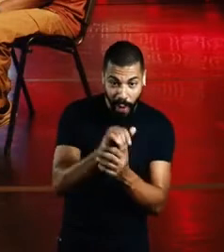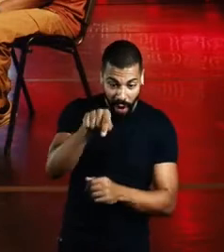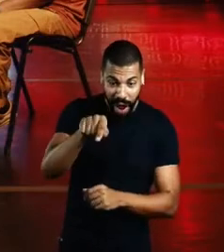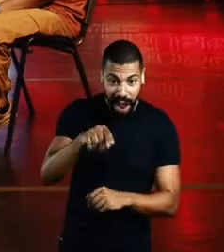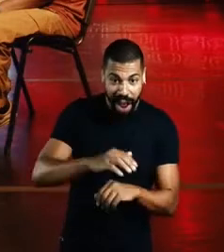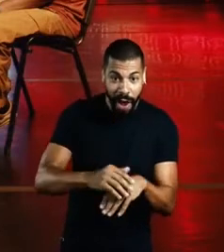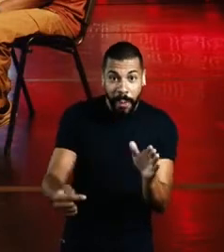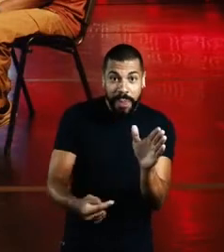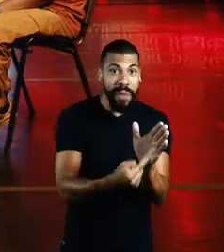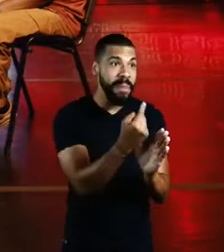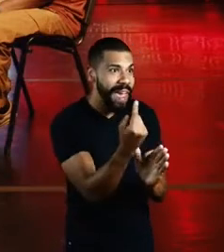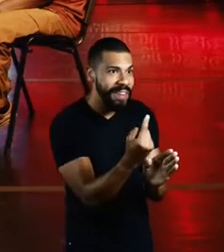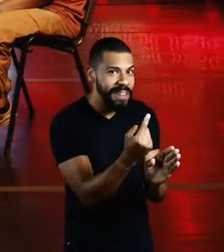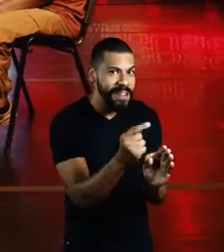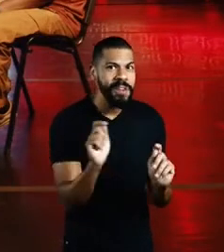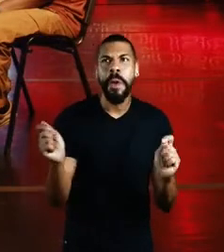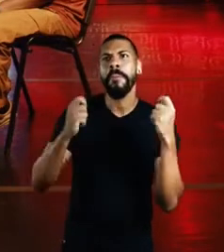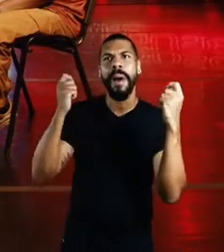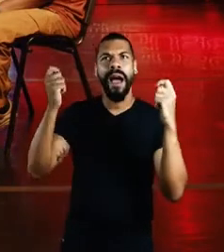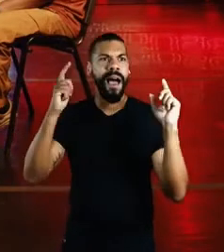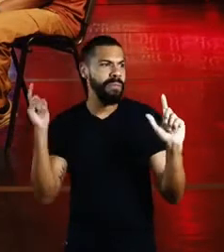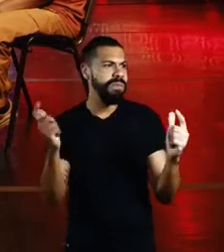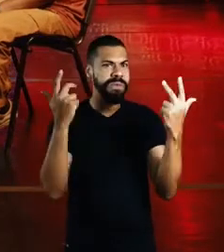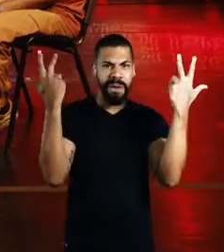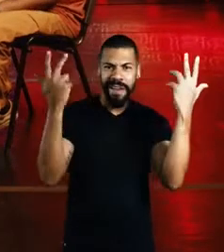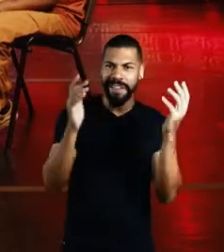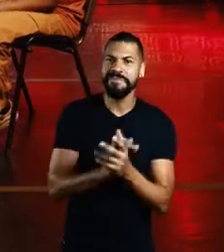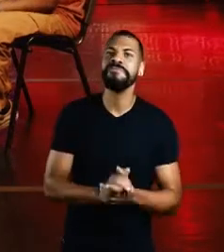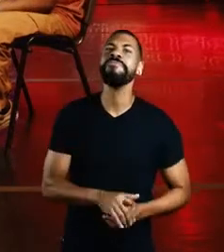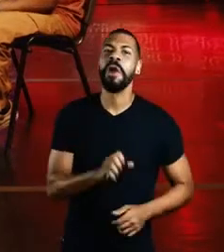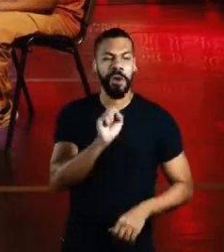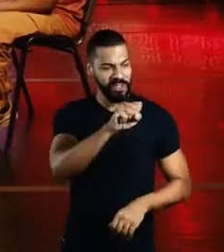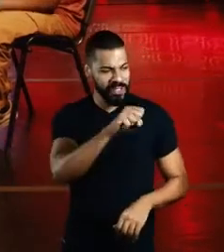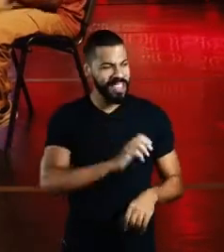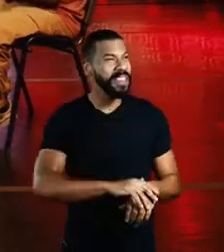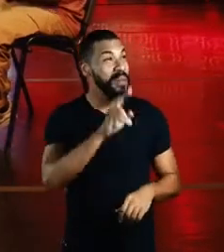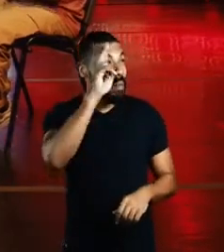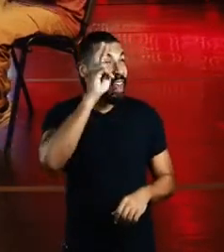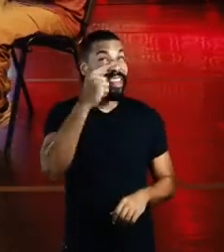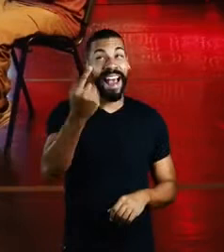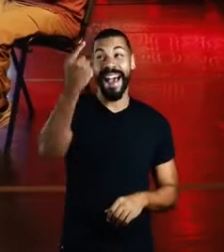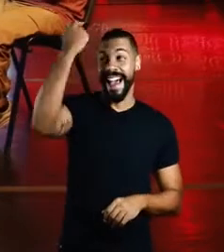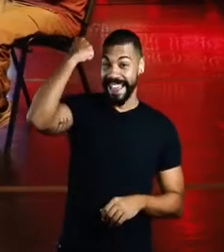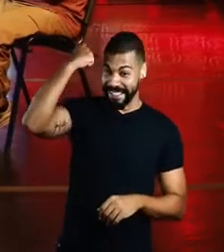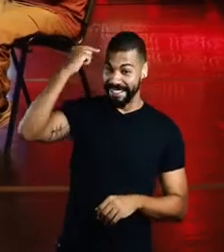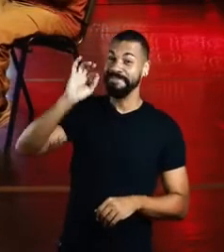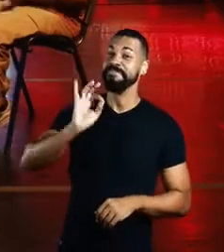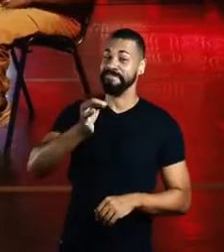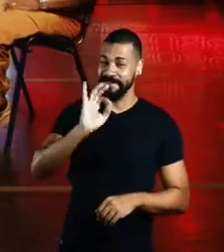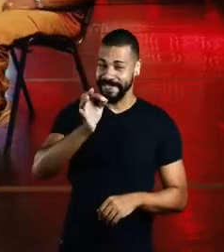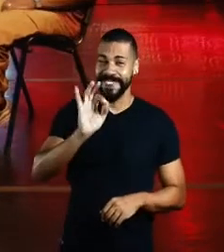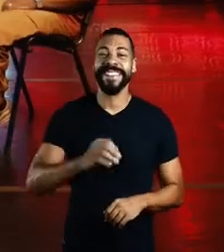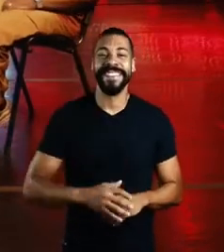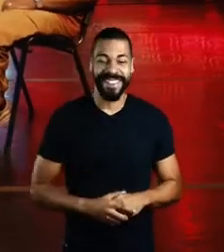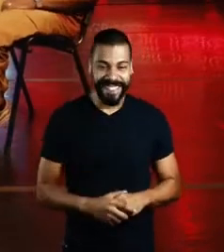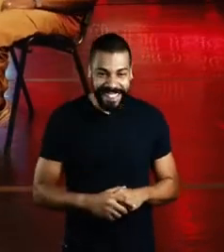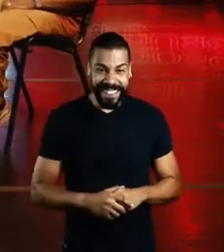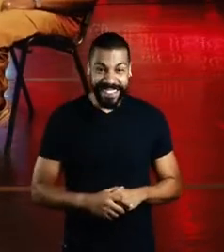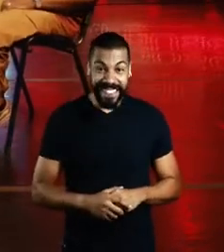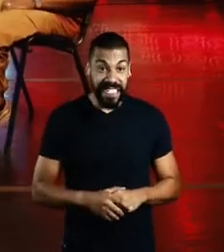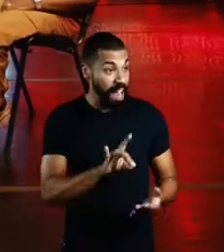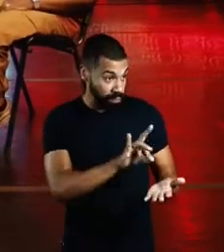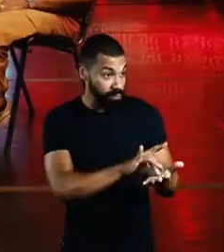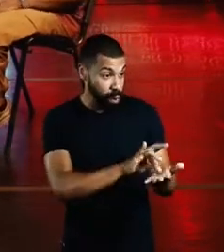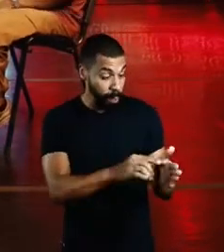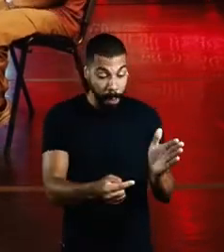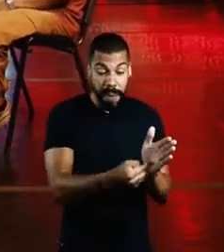do... De uma lenta da Chique Show. Morou? Ele é fruto, o meu